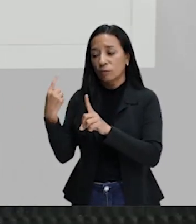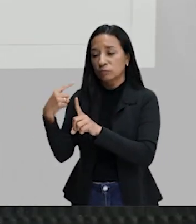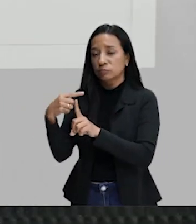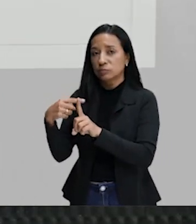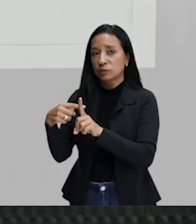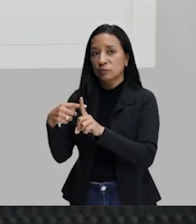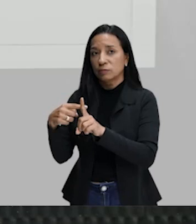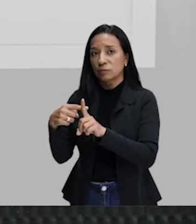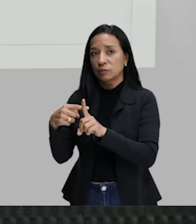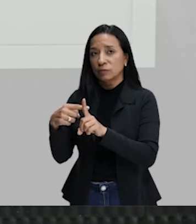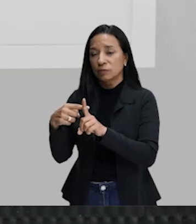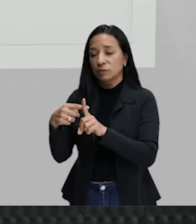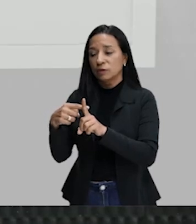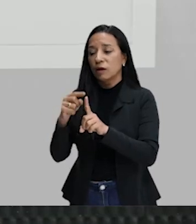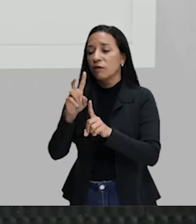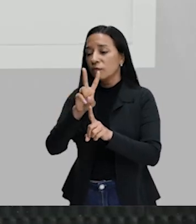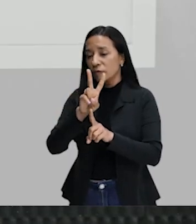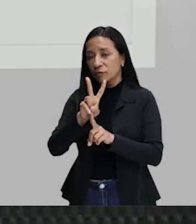Certo?